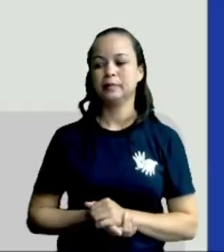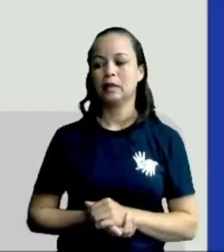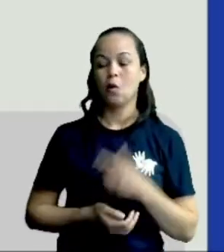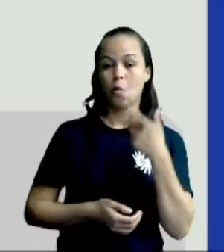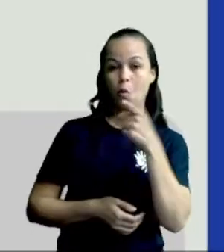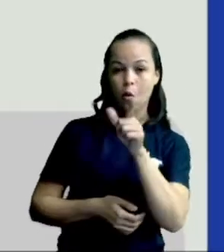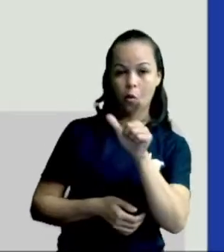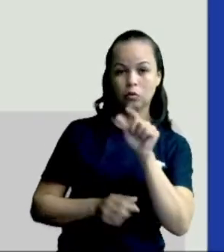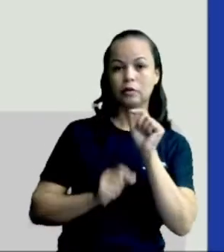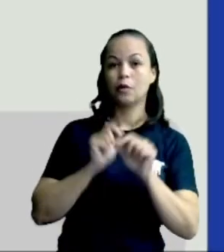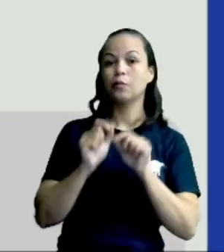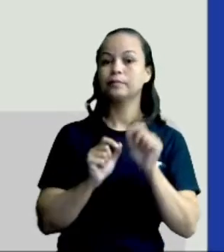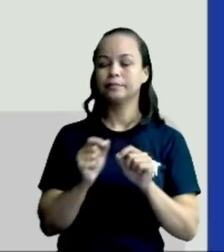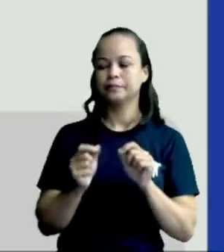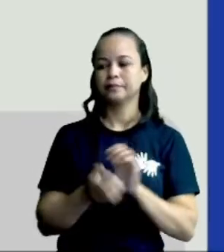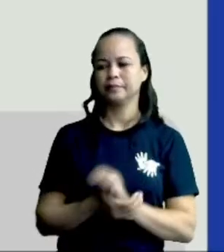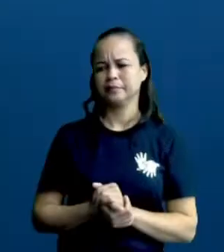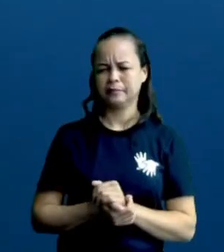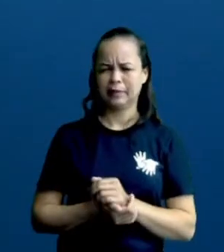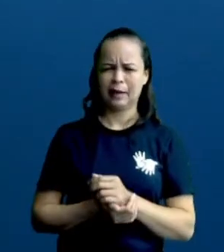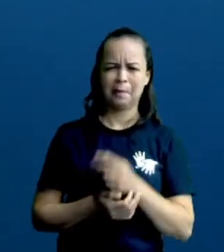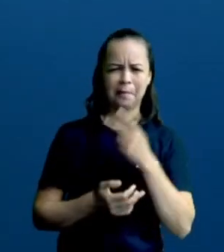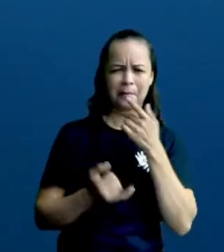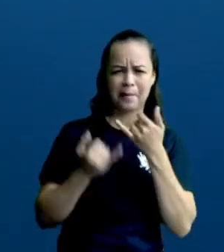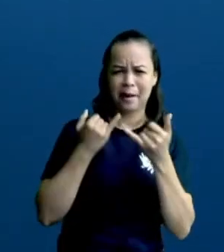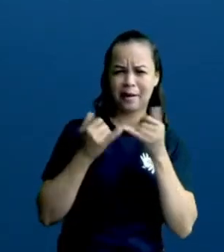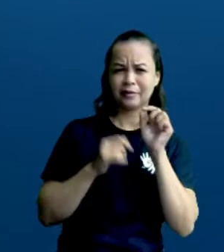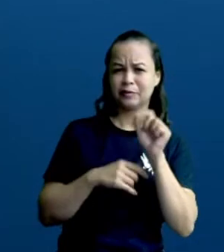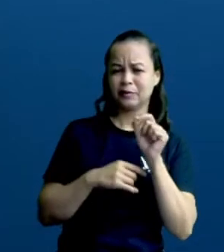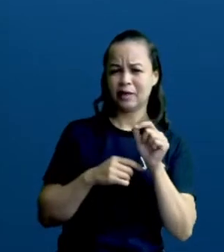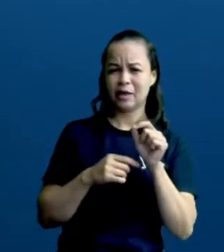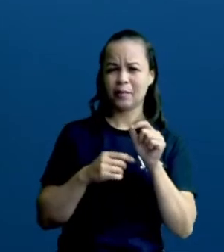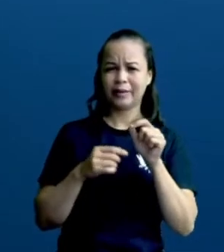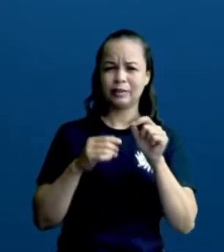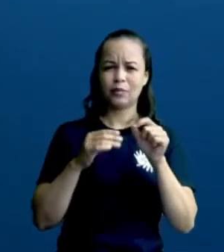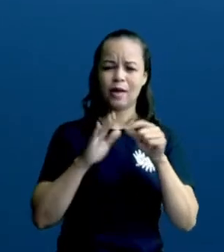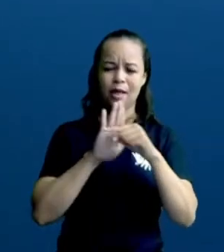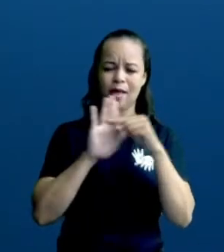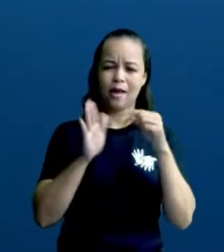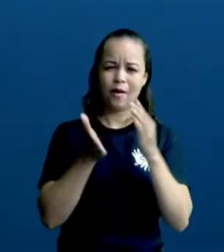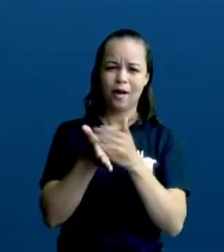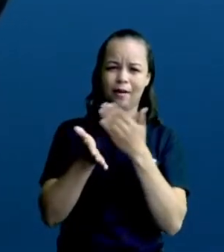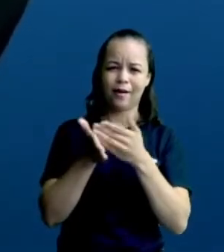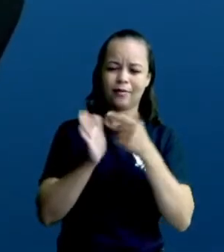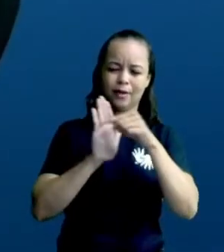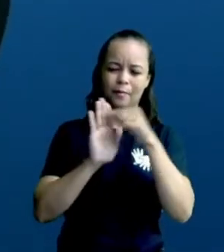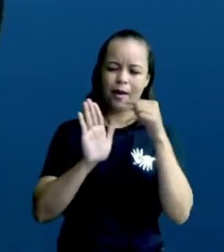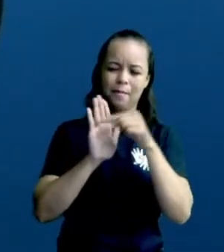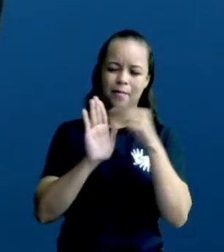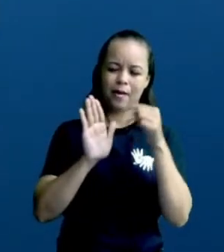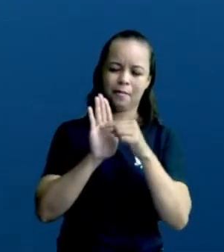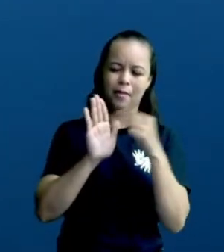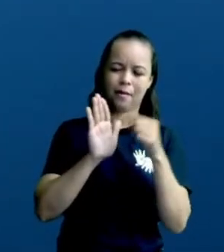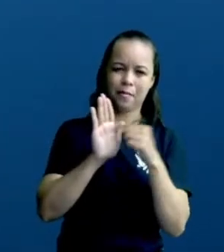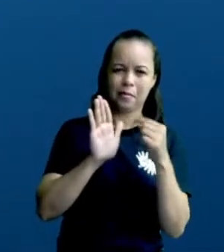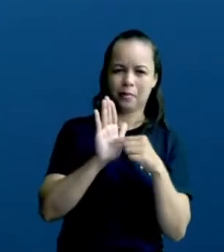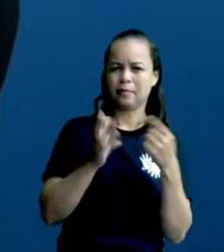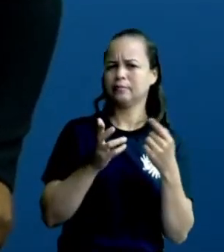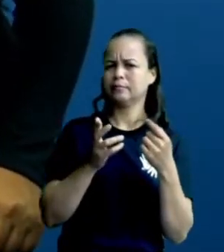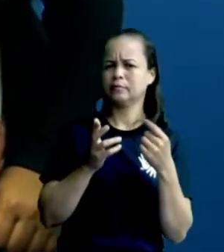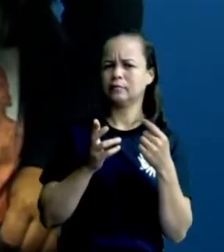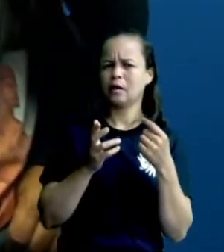gráfico são, ó, parece o quê? Parece a linha do caderno, não é? Então, é um gráfico com